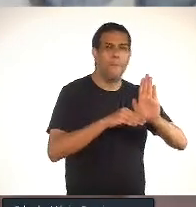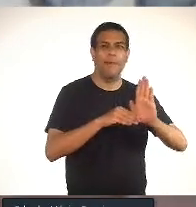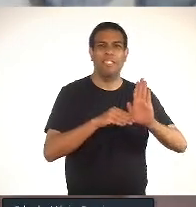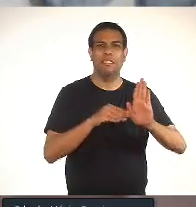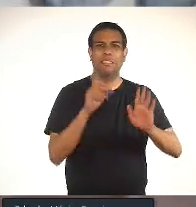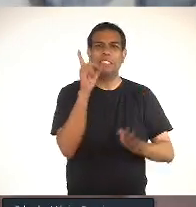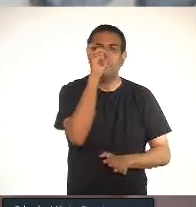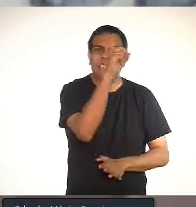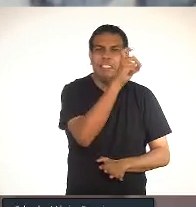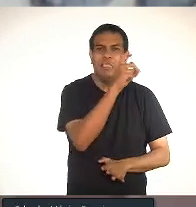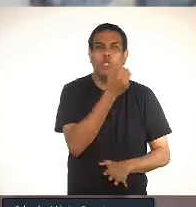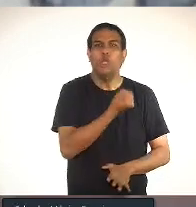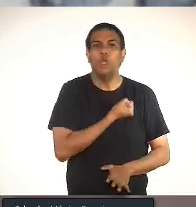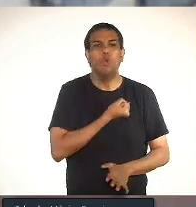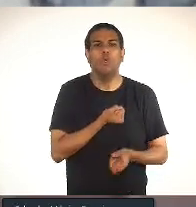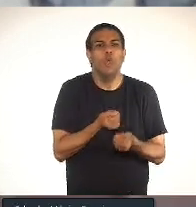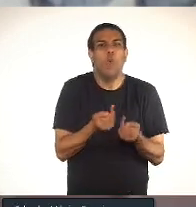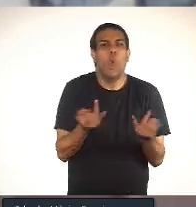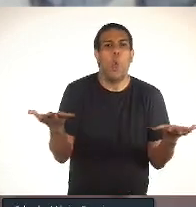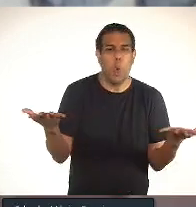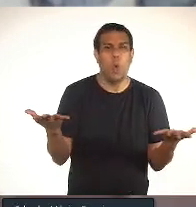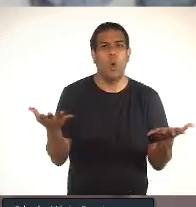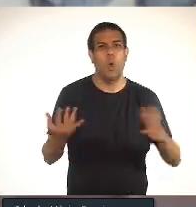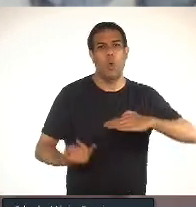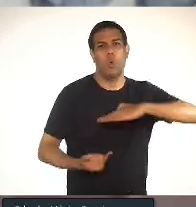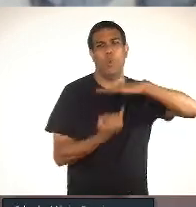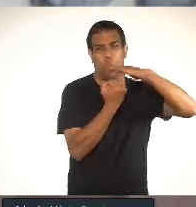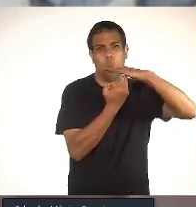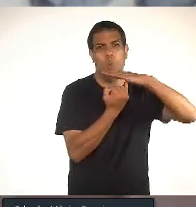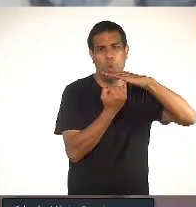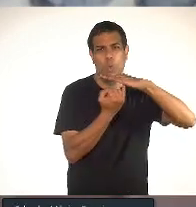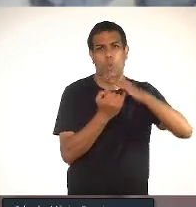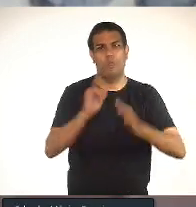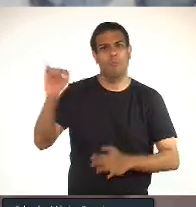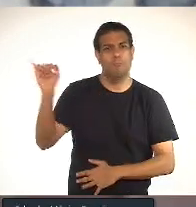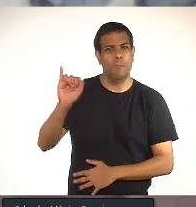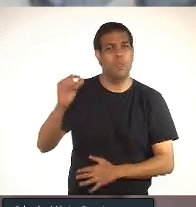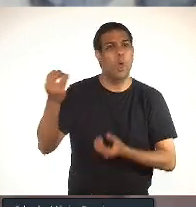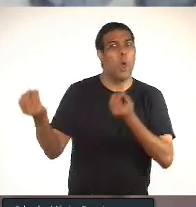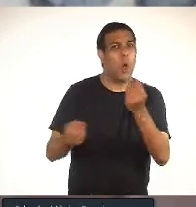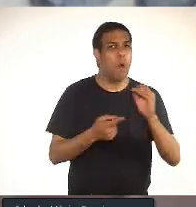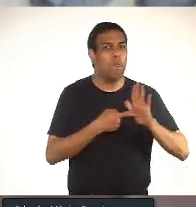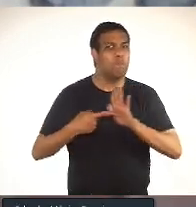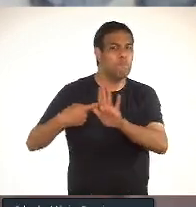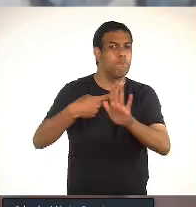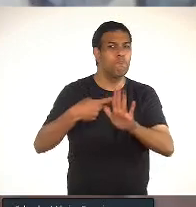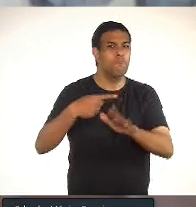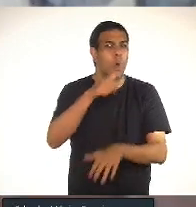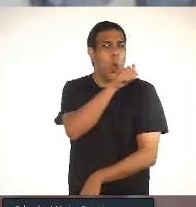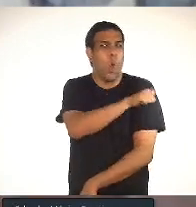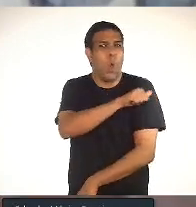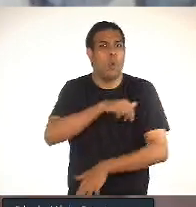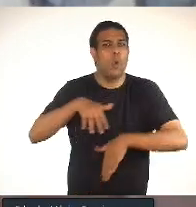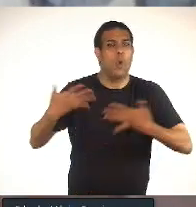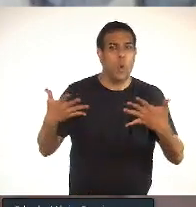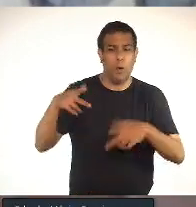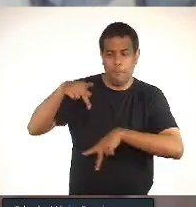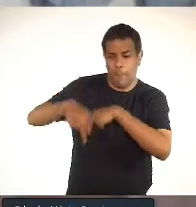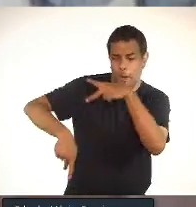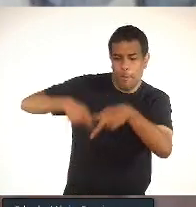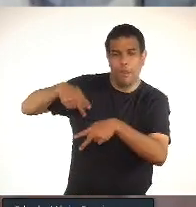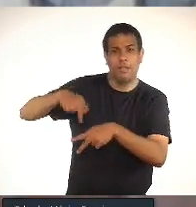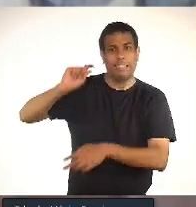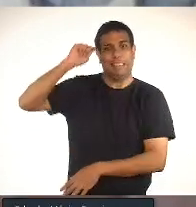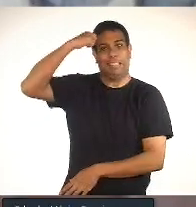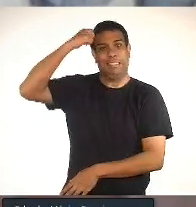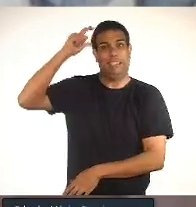e duros dos números dos institutos de pesquisa oficiais do Estado brasileiro, que dão conta de que a população